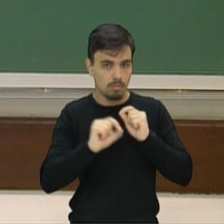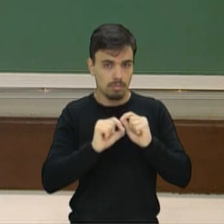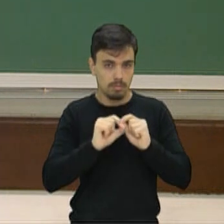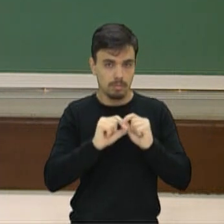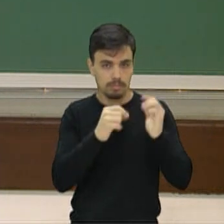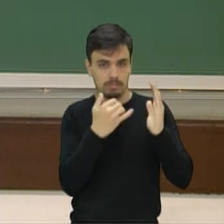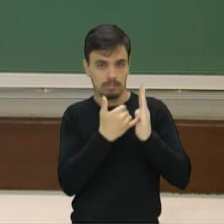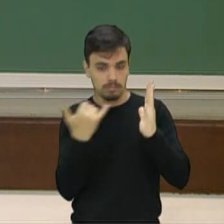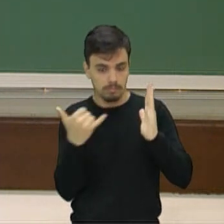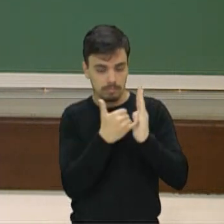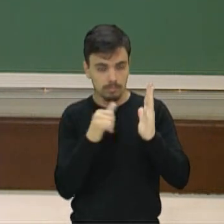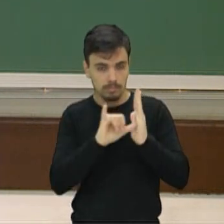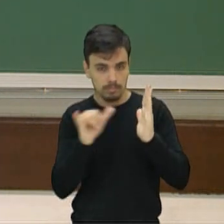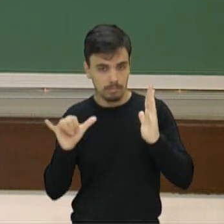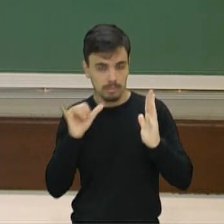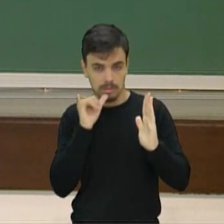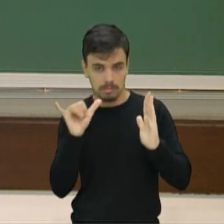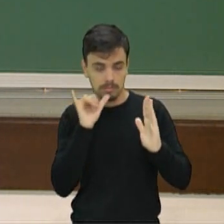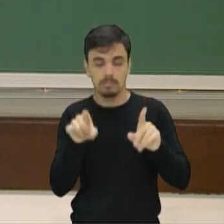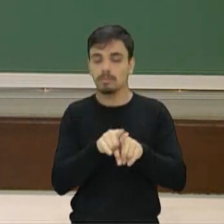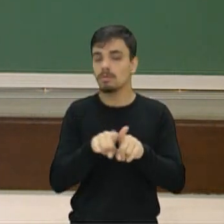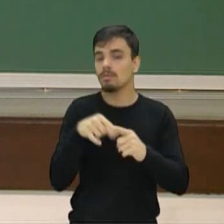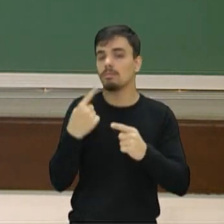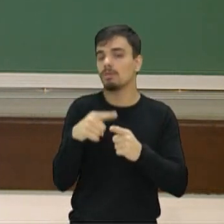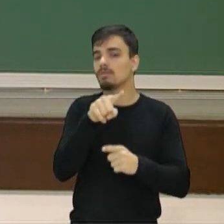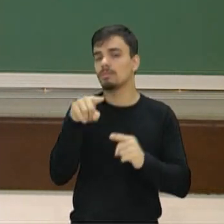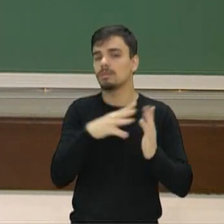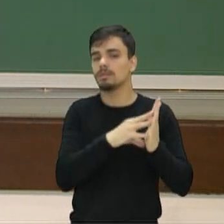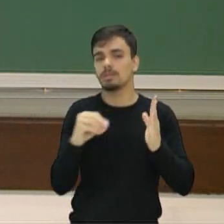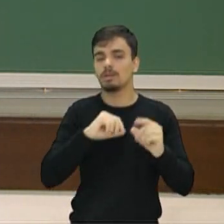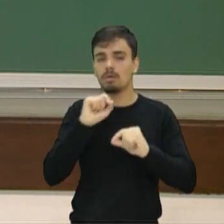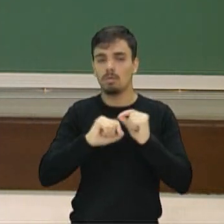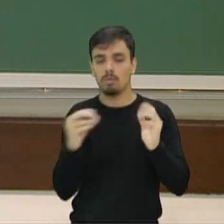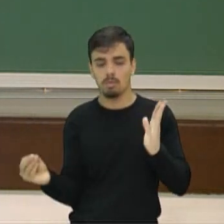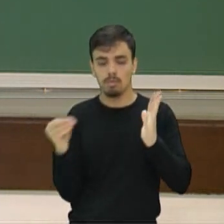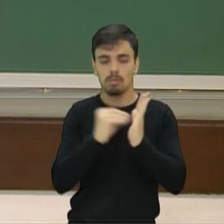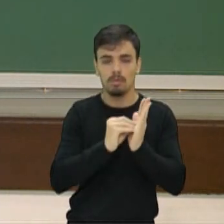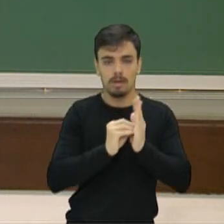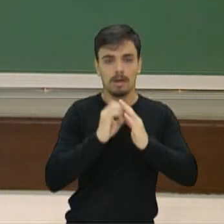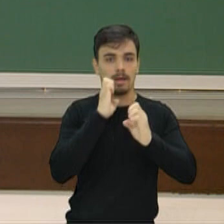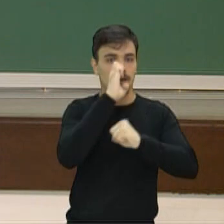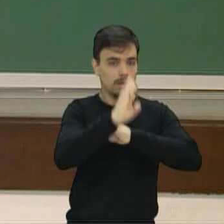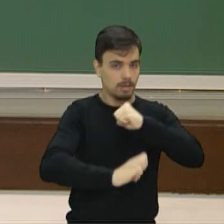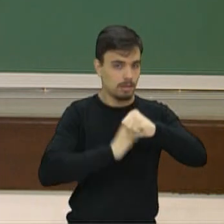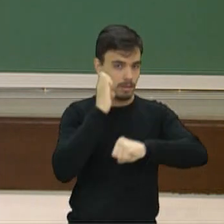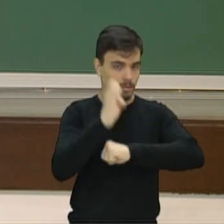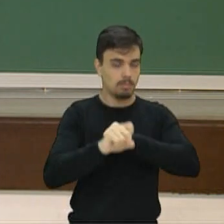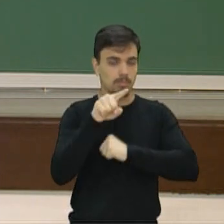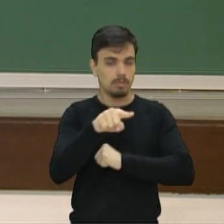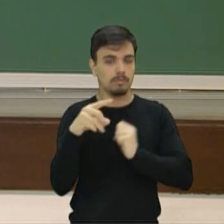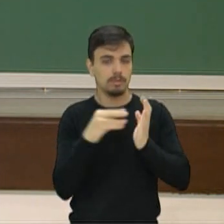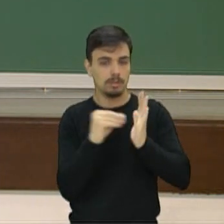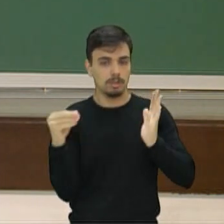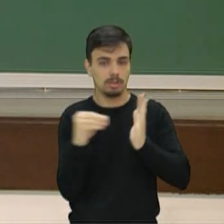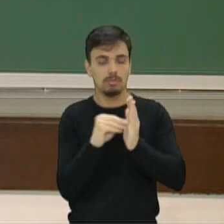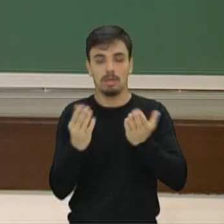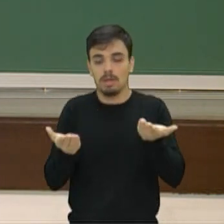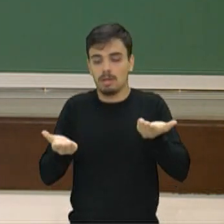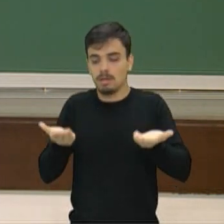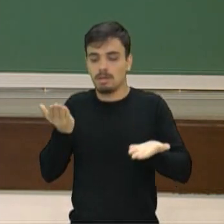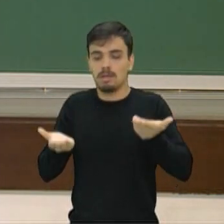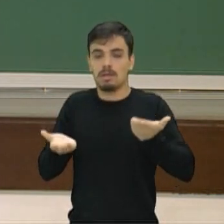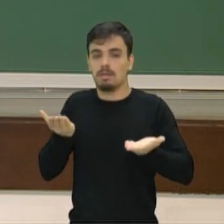propriedades elétricas? Pessoal, você tem que tirar ou colocar elétrons, porque daí você tira esse equilíbrio,